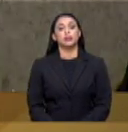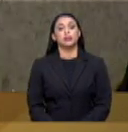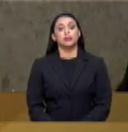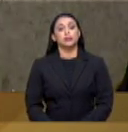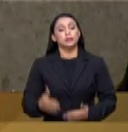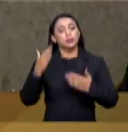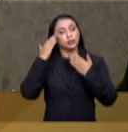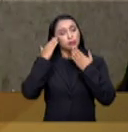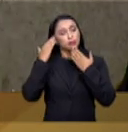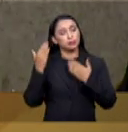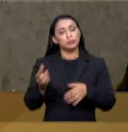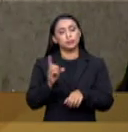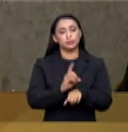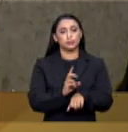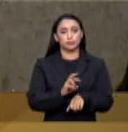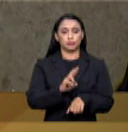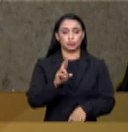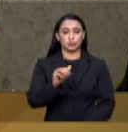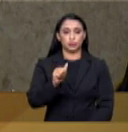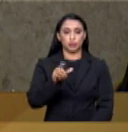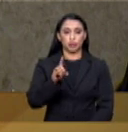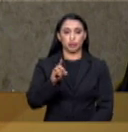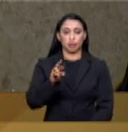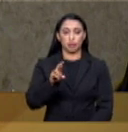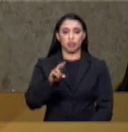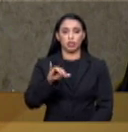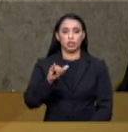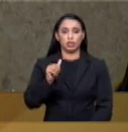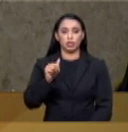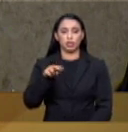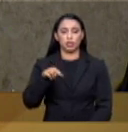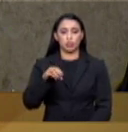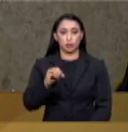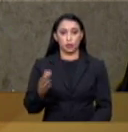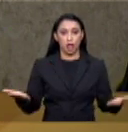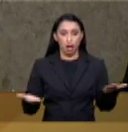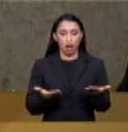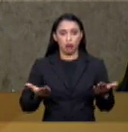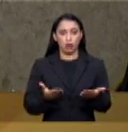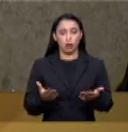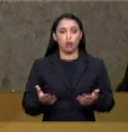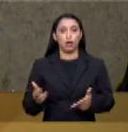Obrigado, doutor Adriano Paiva. Falar agora pelo Amicus Curia,